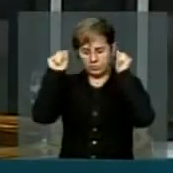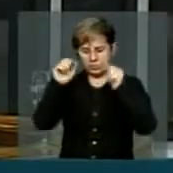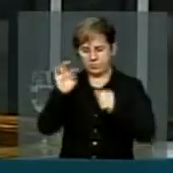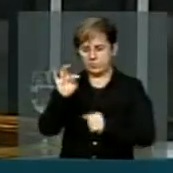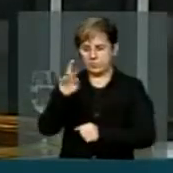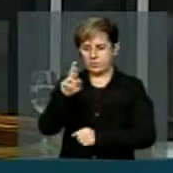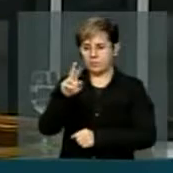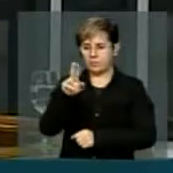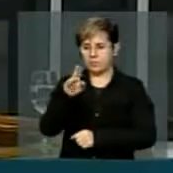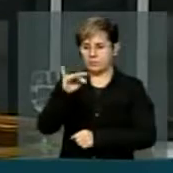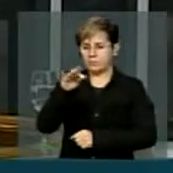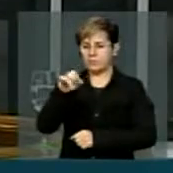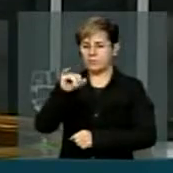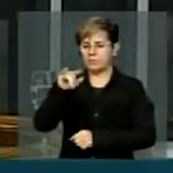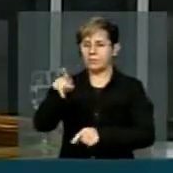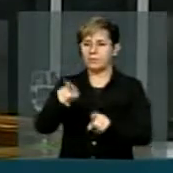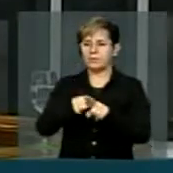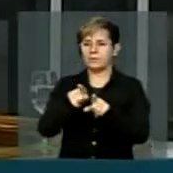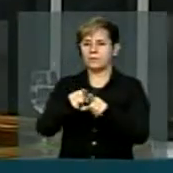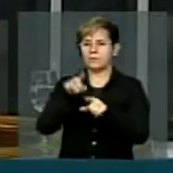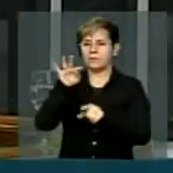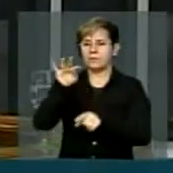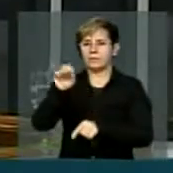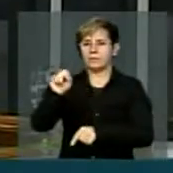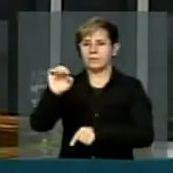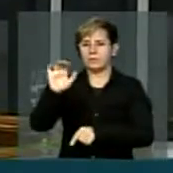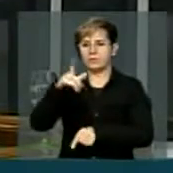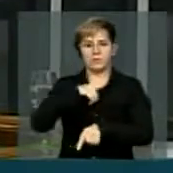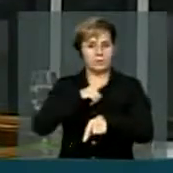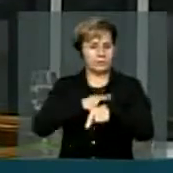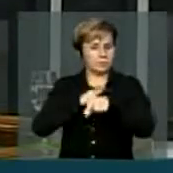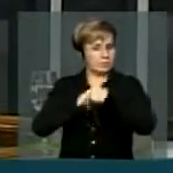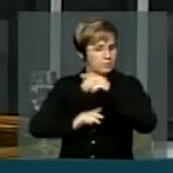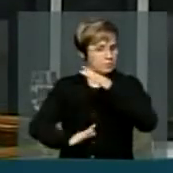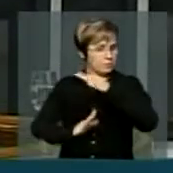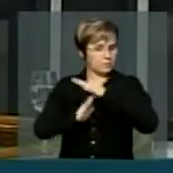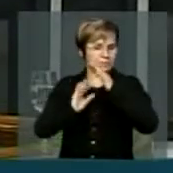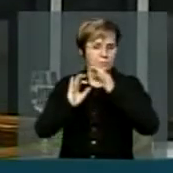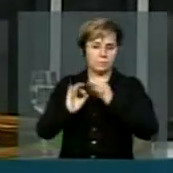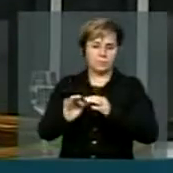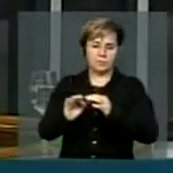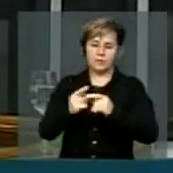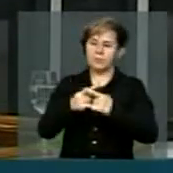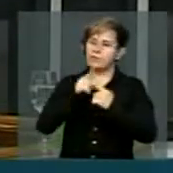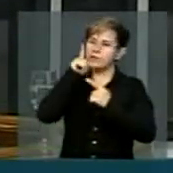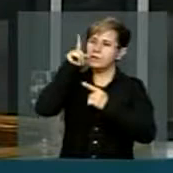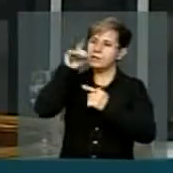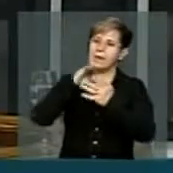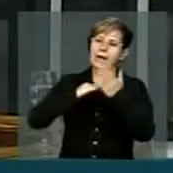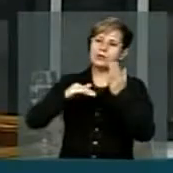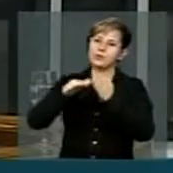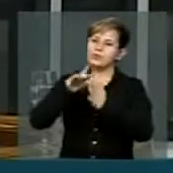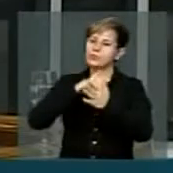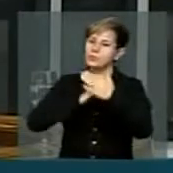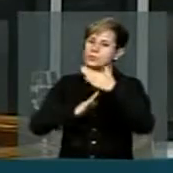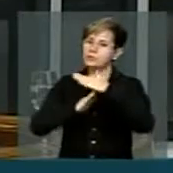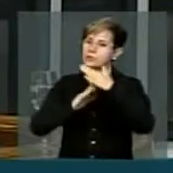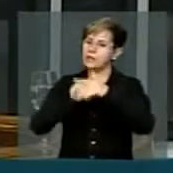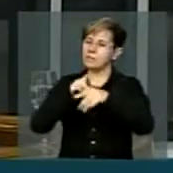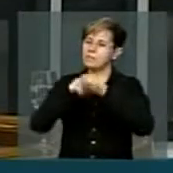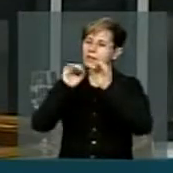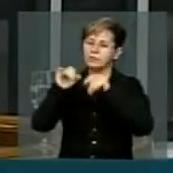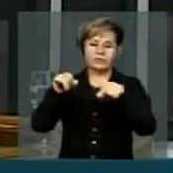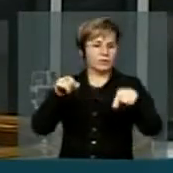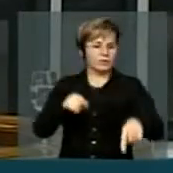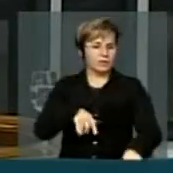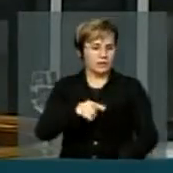principalmente o TSE também cumpram os prazos. Por que tem prazo para todo mundo lá e não tem prazo aqui? Eu concordo plenamente com o que